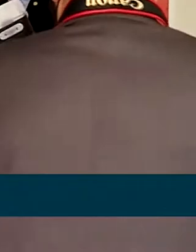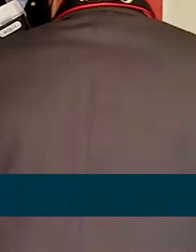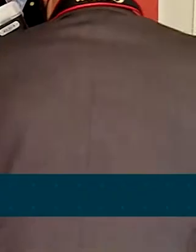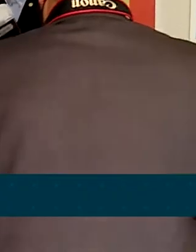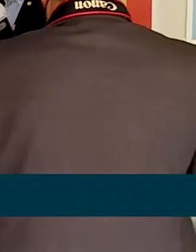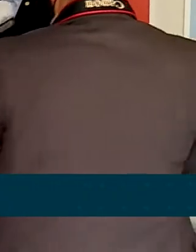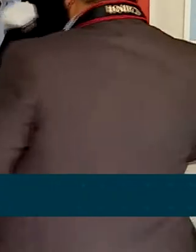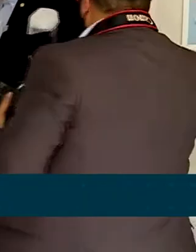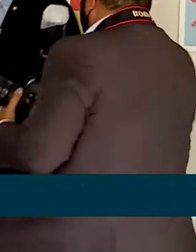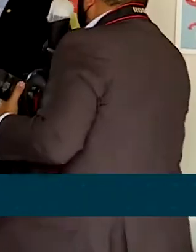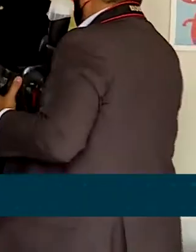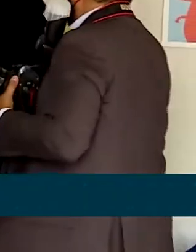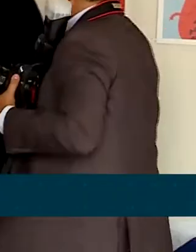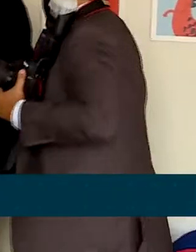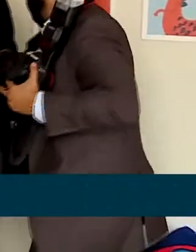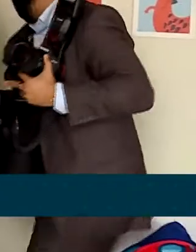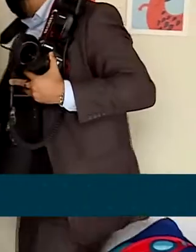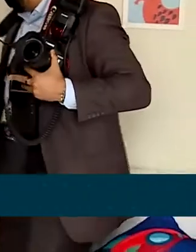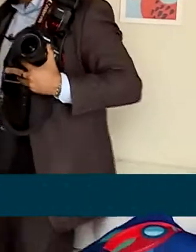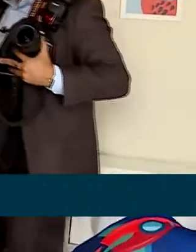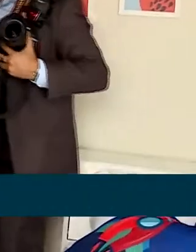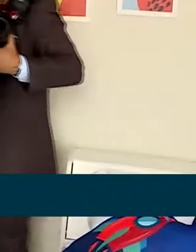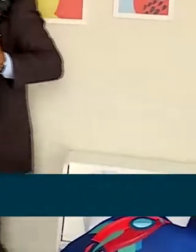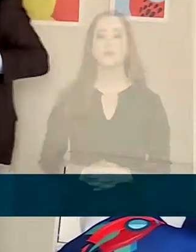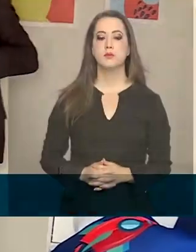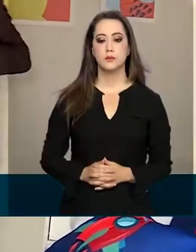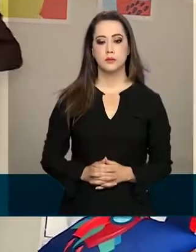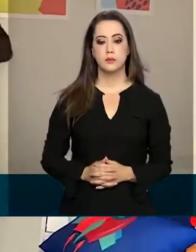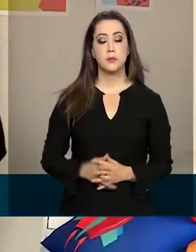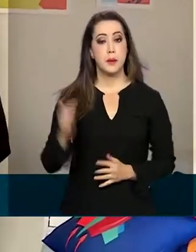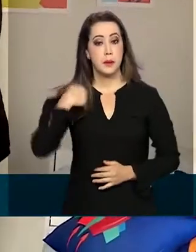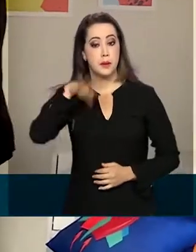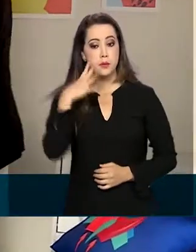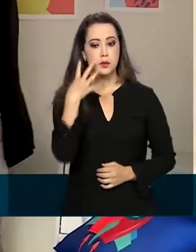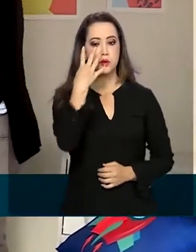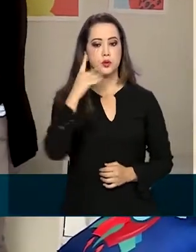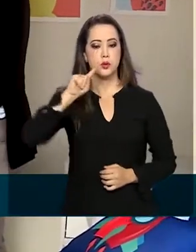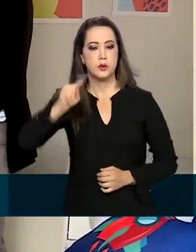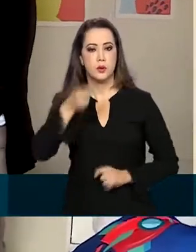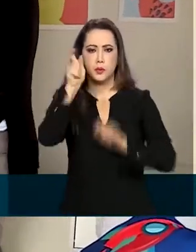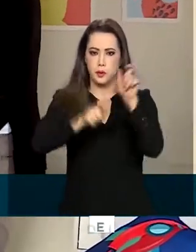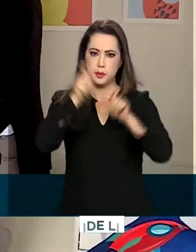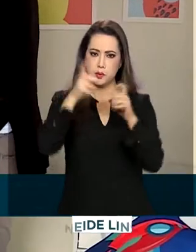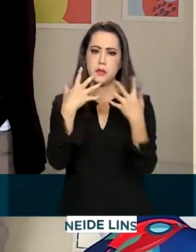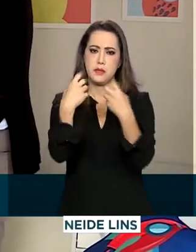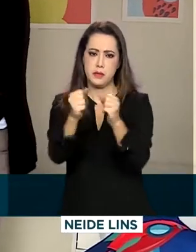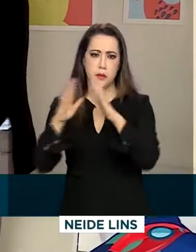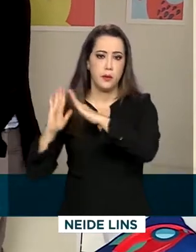Mais de 4.600 pessoas serão contempladas com essas novas residências.